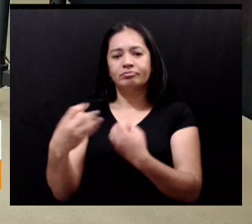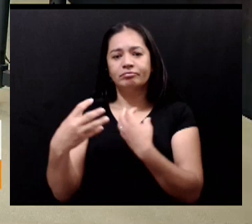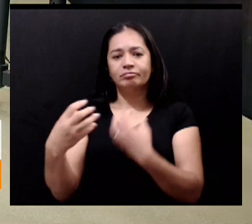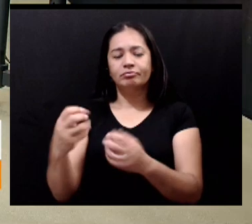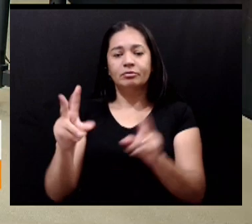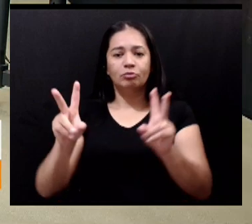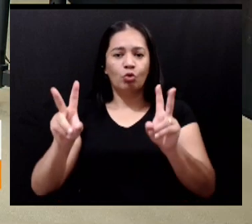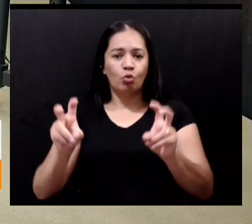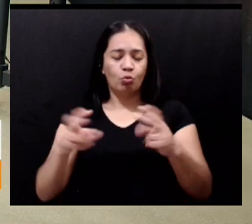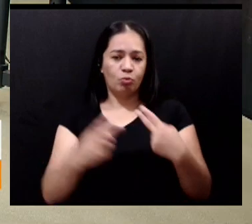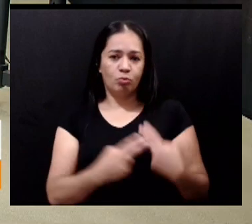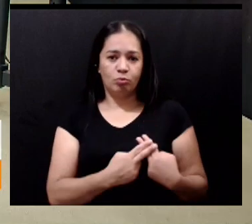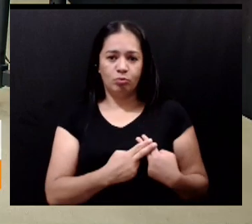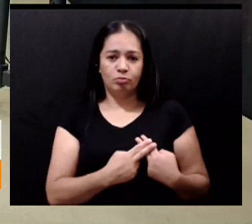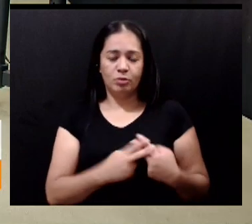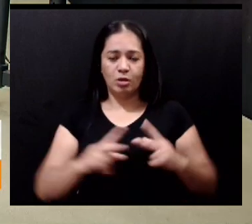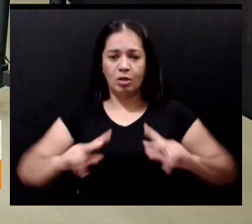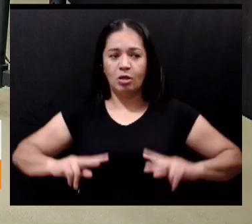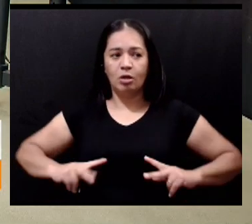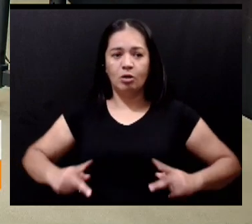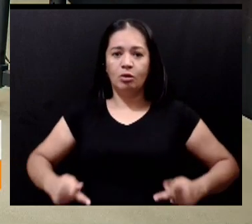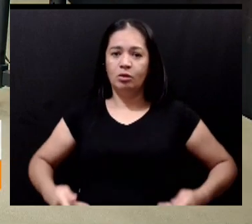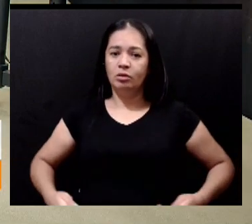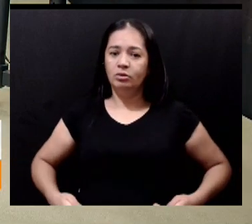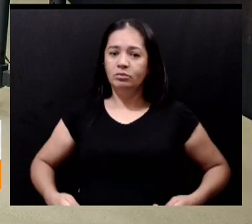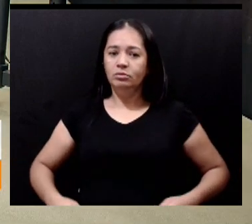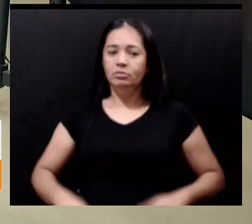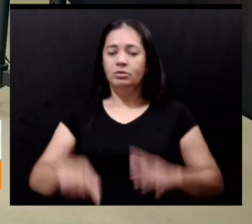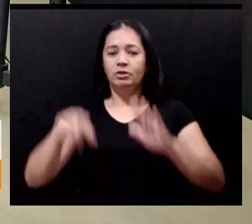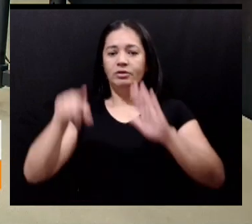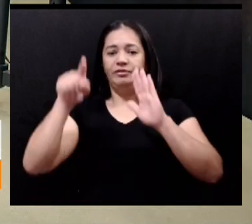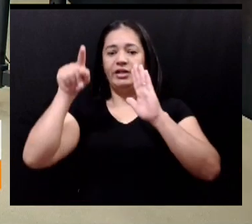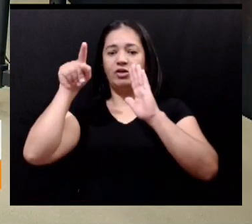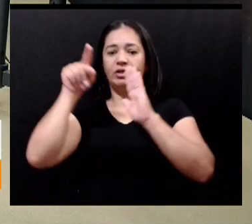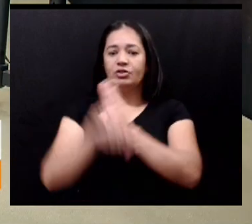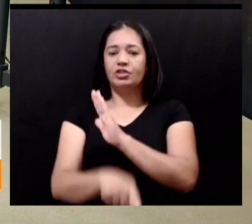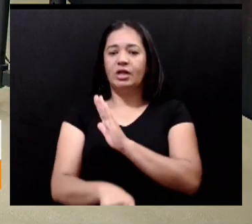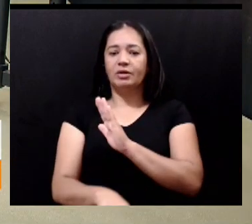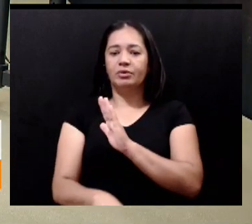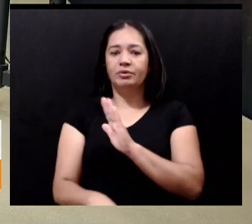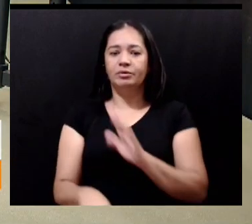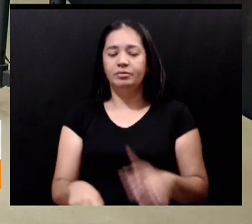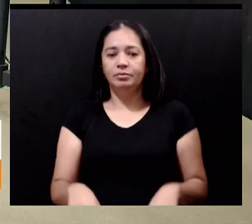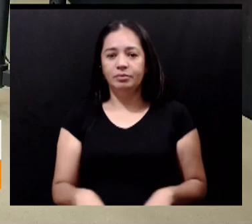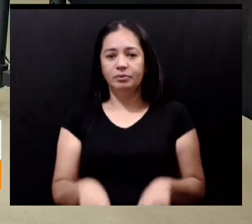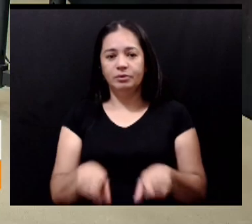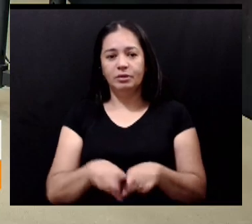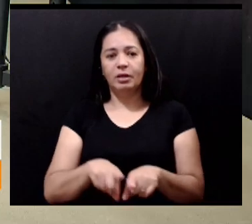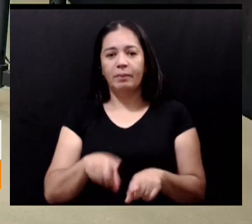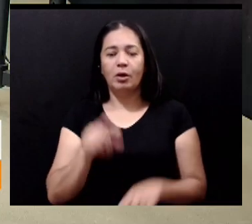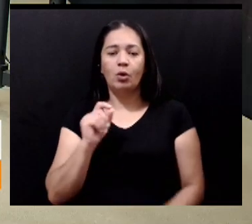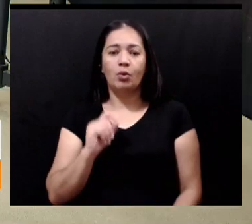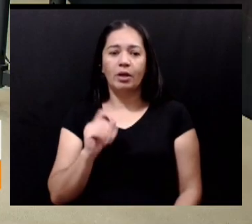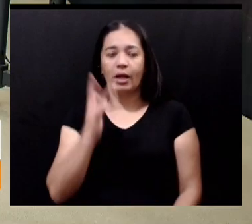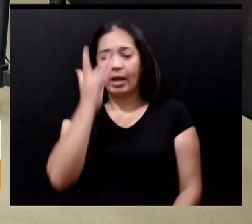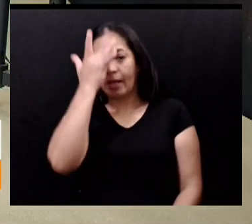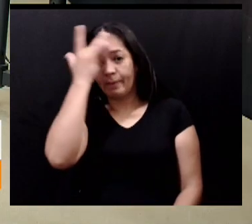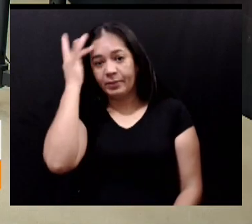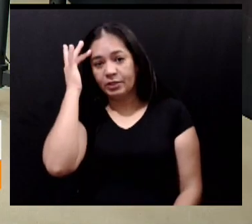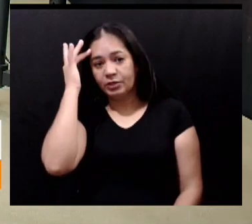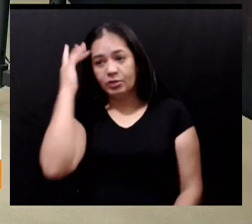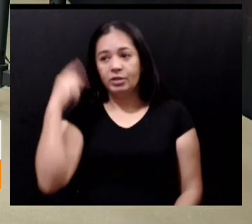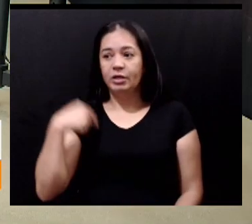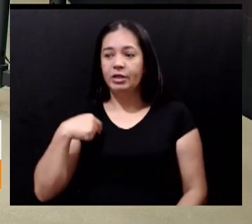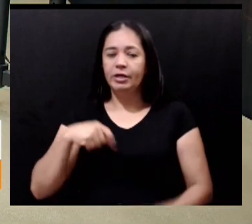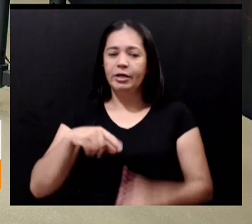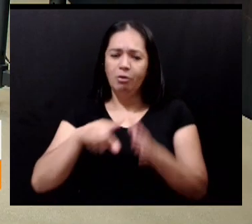luto humanizado? E eu quero te perguntar também sobre aquela questão da pessoa que eu fiz algumas pesquisas